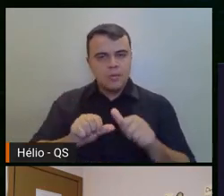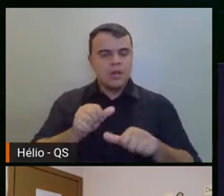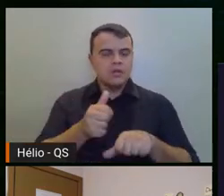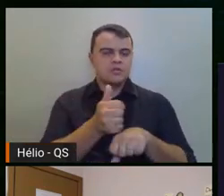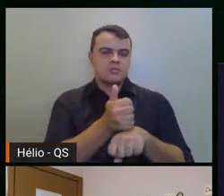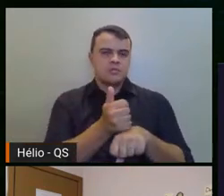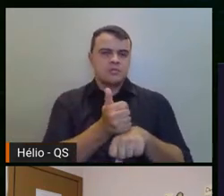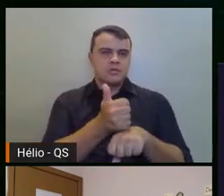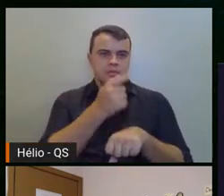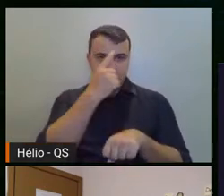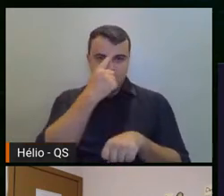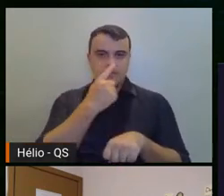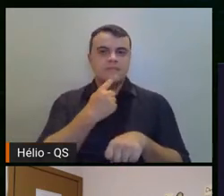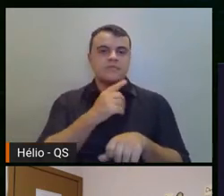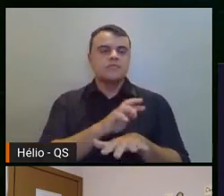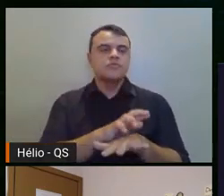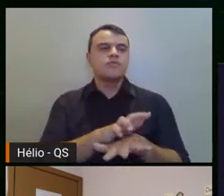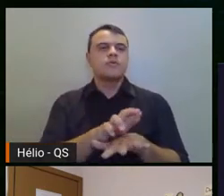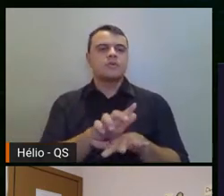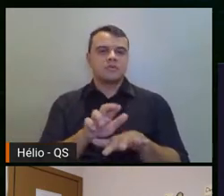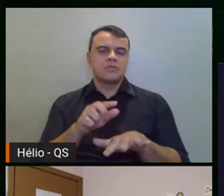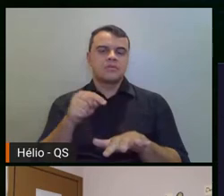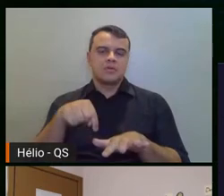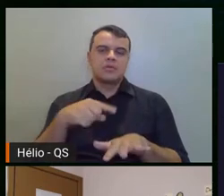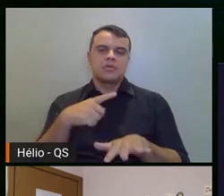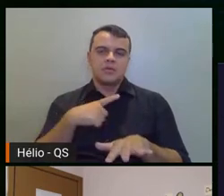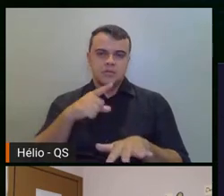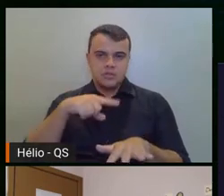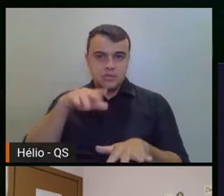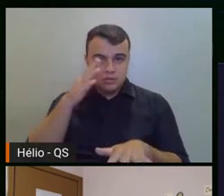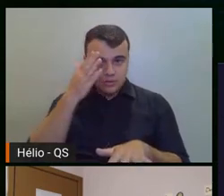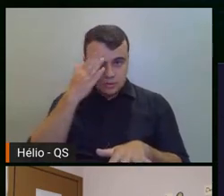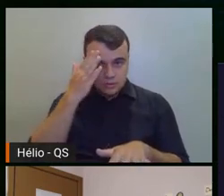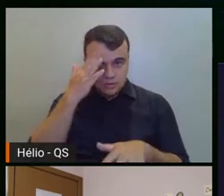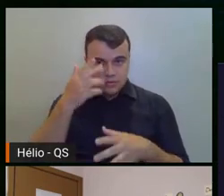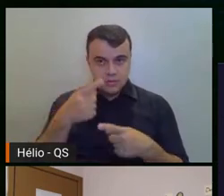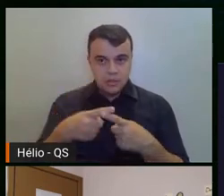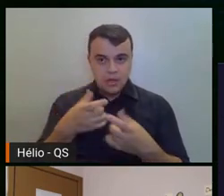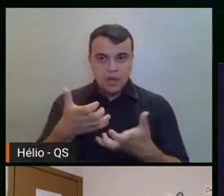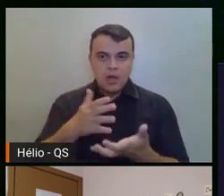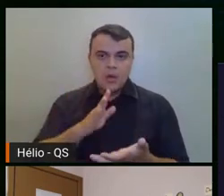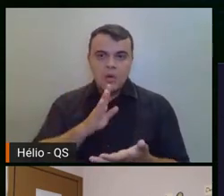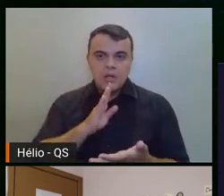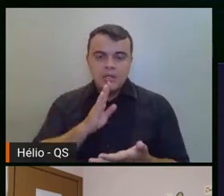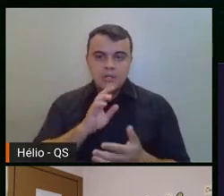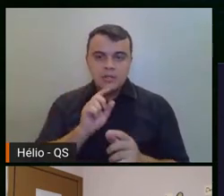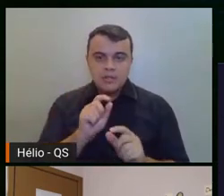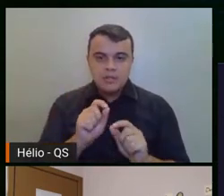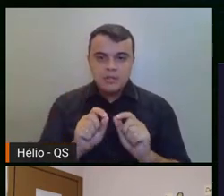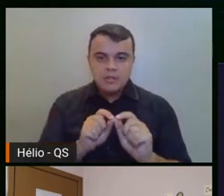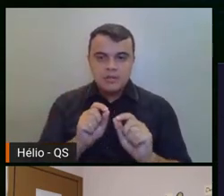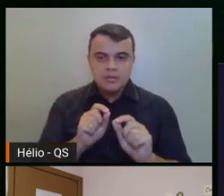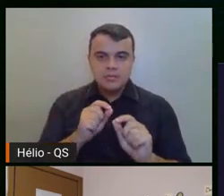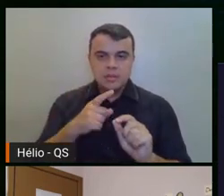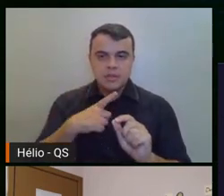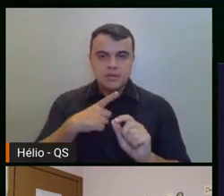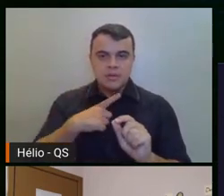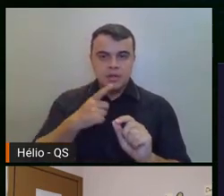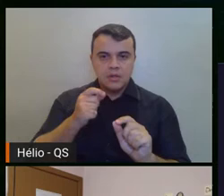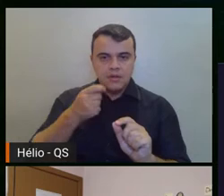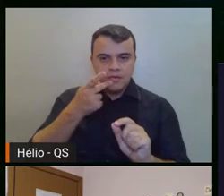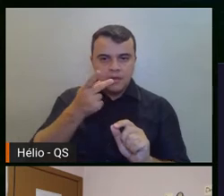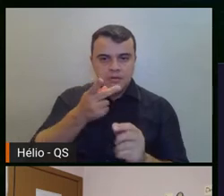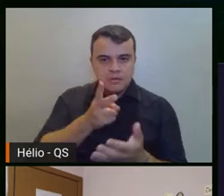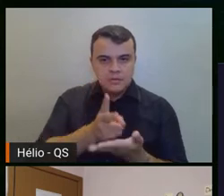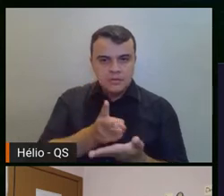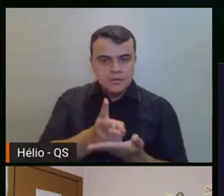a gente tem perfis muito diferentes aqui dentro a gente sabe disso então a gente queria conhecer um pouco de vocês né vocês enviem aí para a